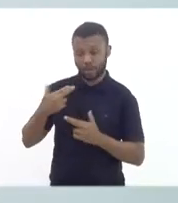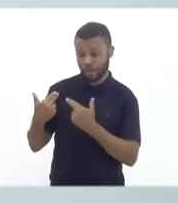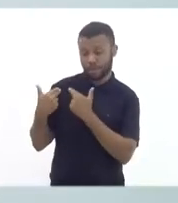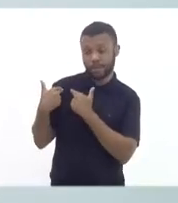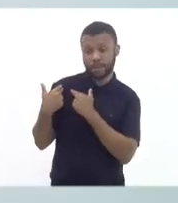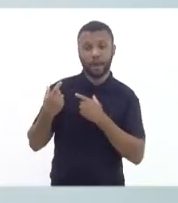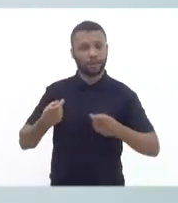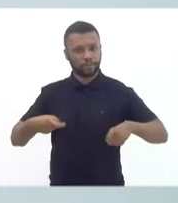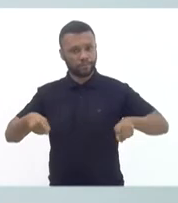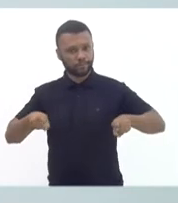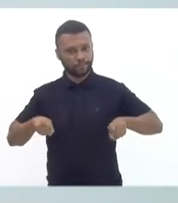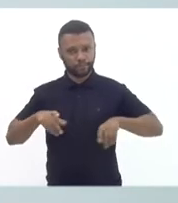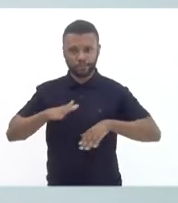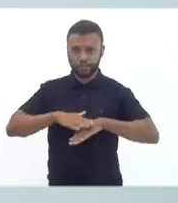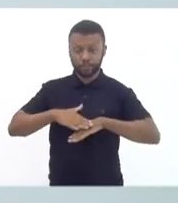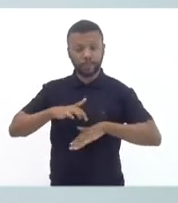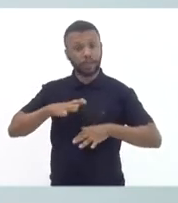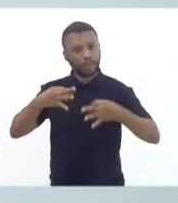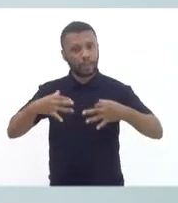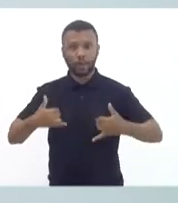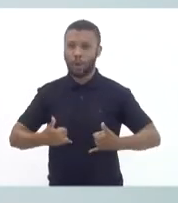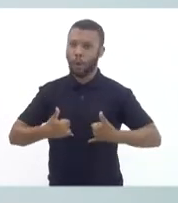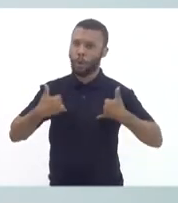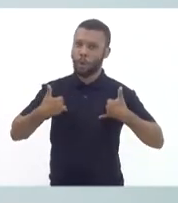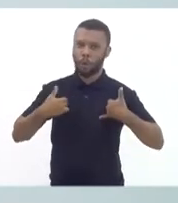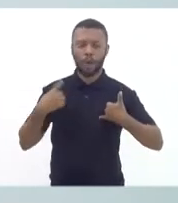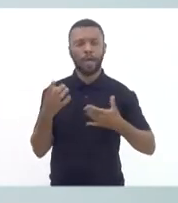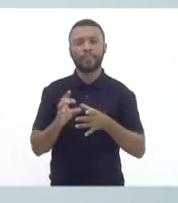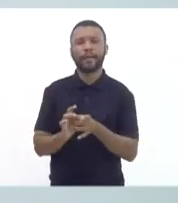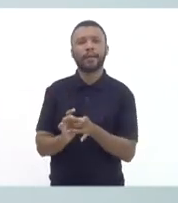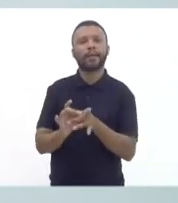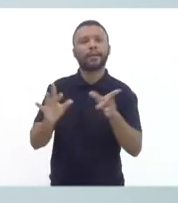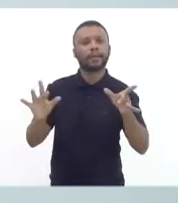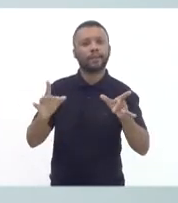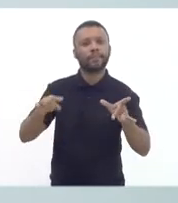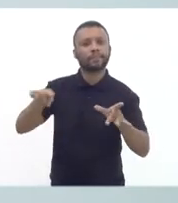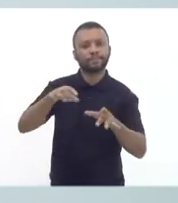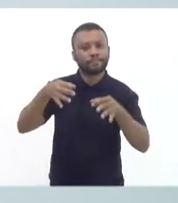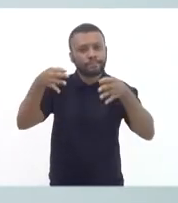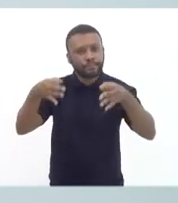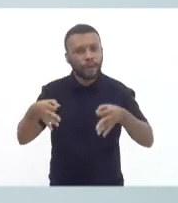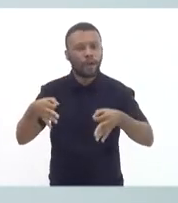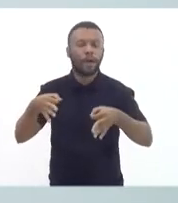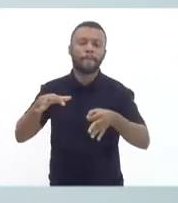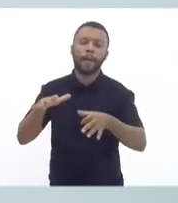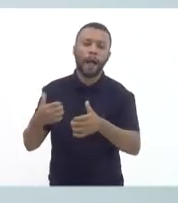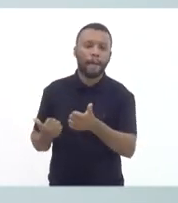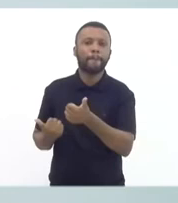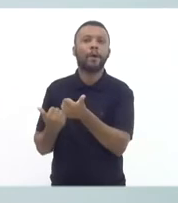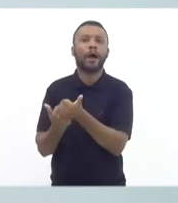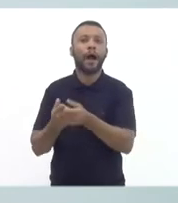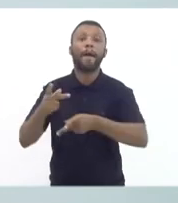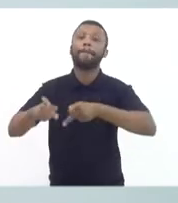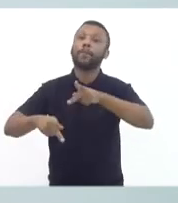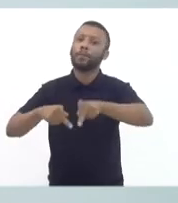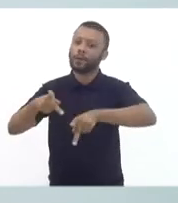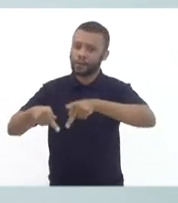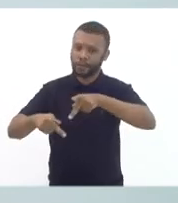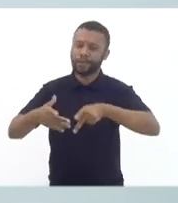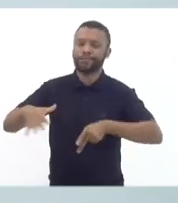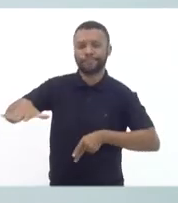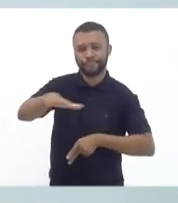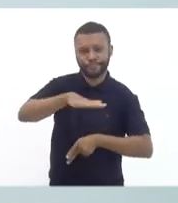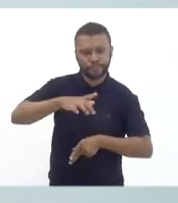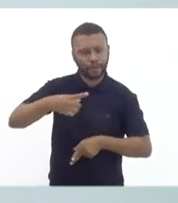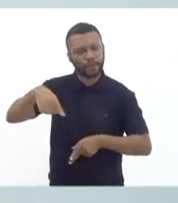certeza, o maior orgulho nosso é estar de portas abertas sempre, literalmente, nosso gabinete está sempre de portas abertas para a população, porque